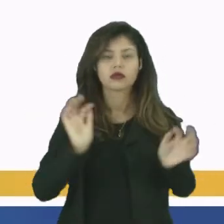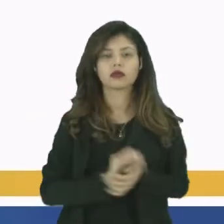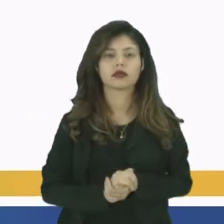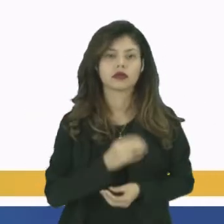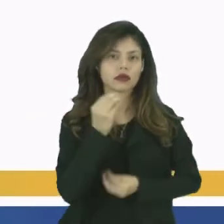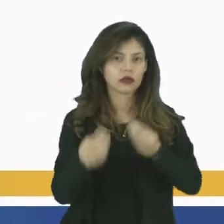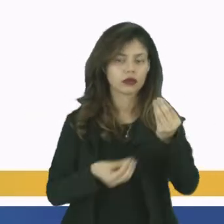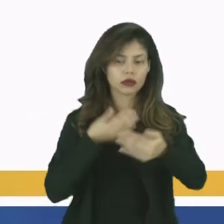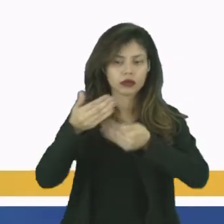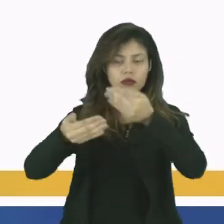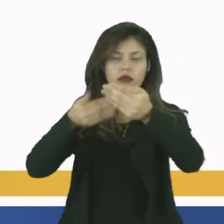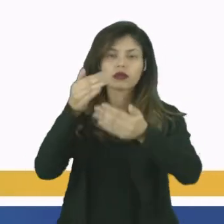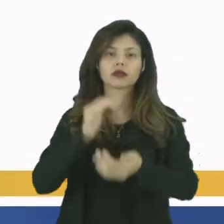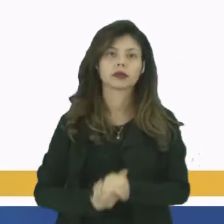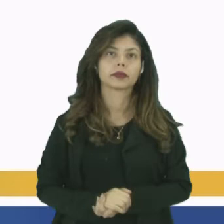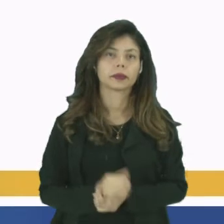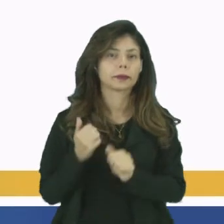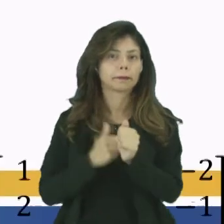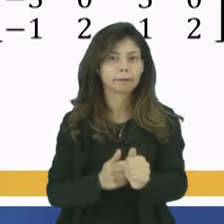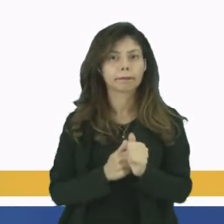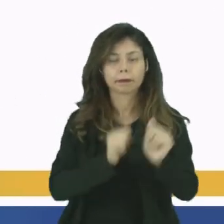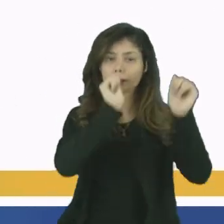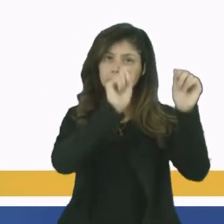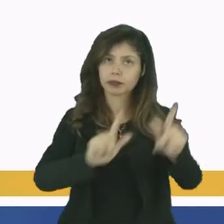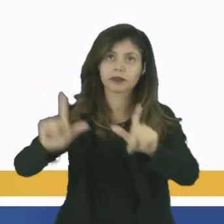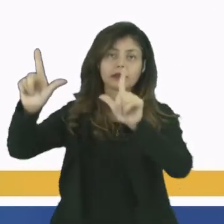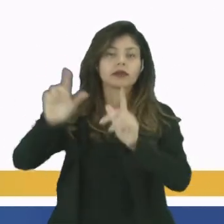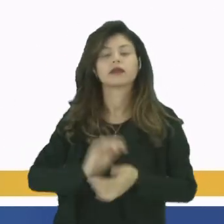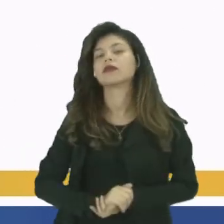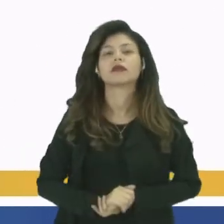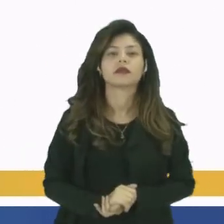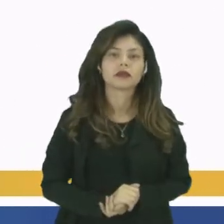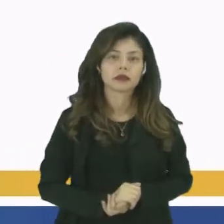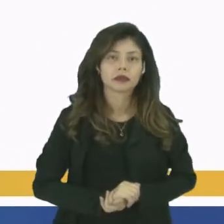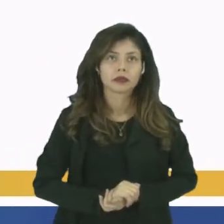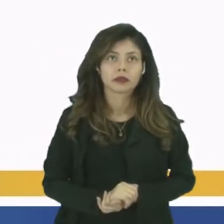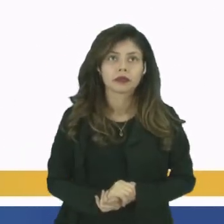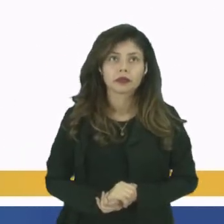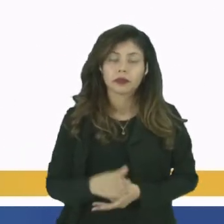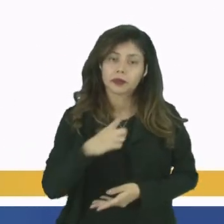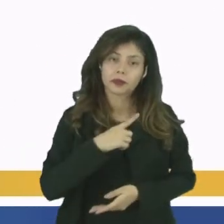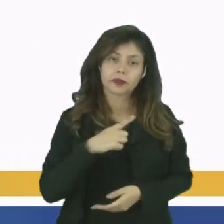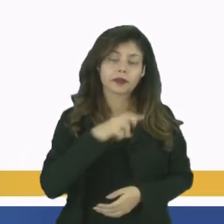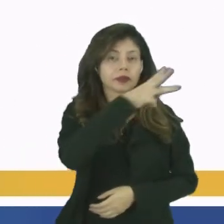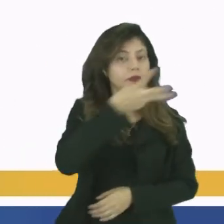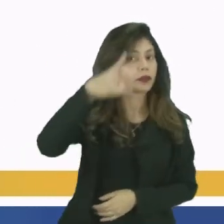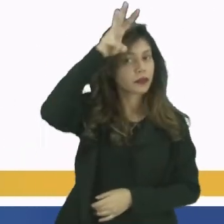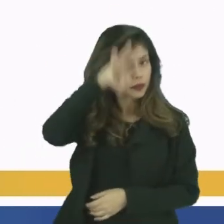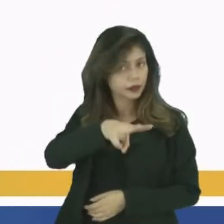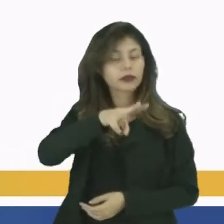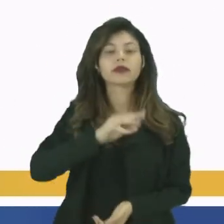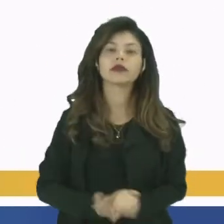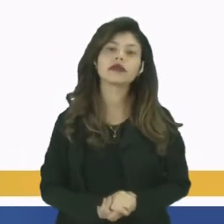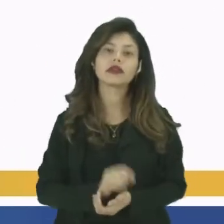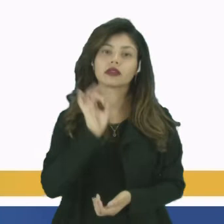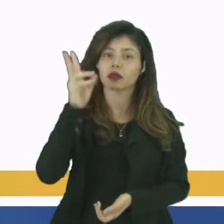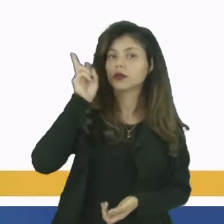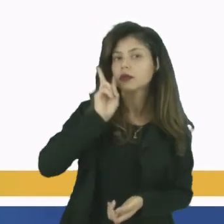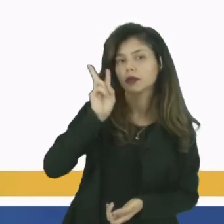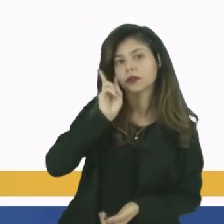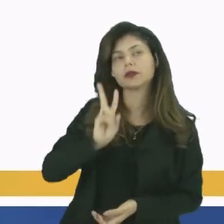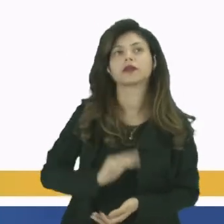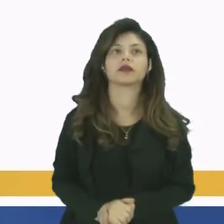Como vamos desenvolver isso? Então, acompanhe o slide, tá? Nós temos a matriz, aí só para